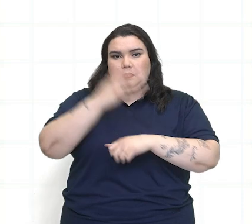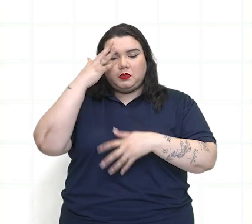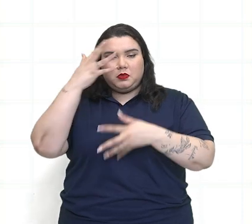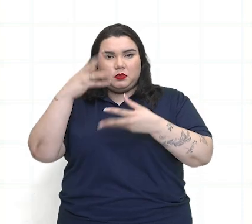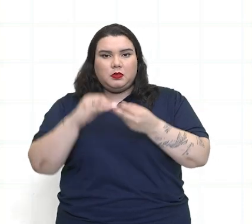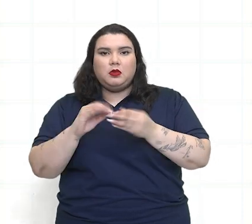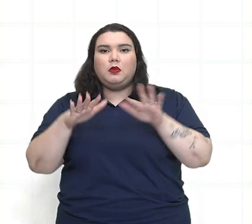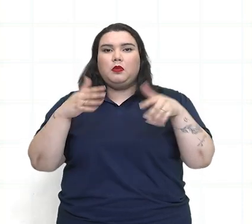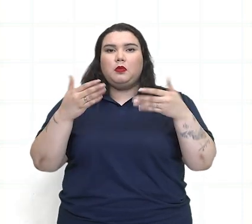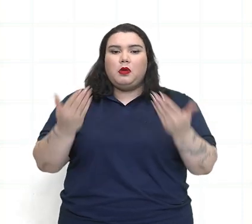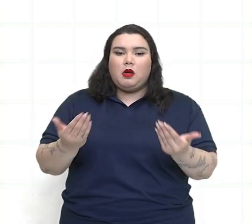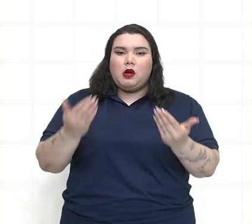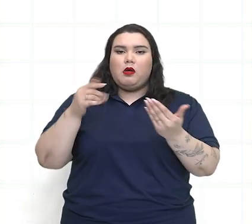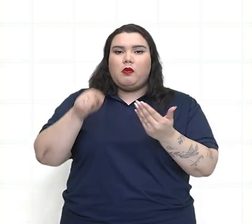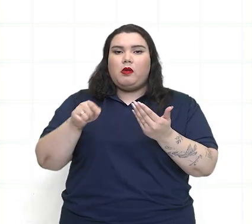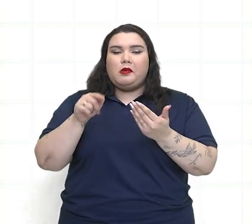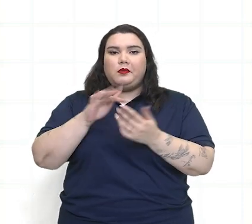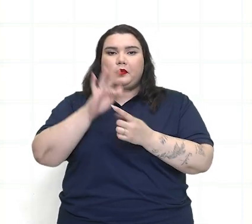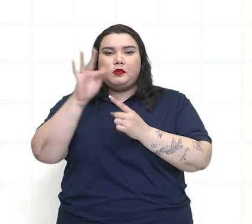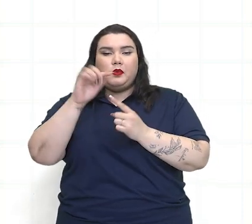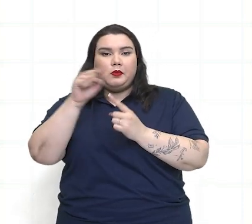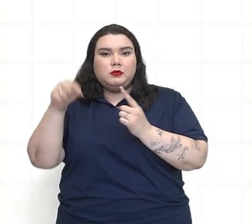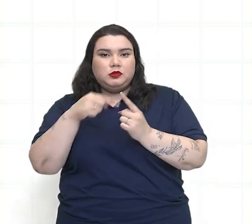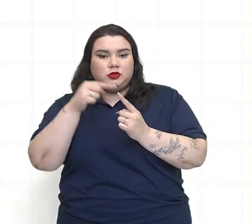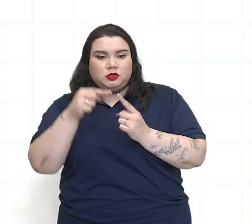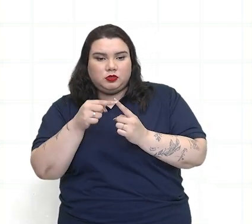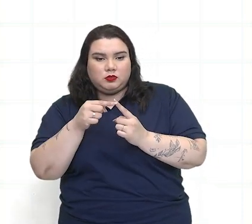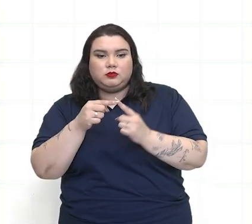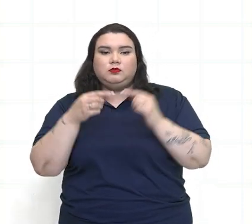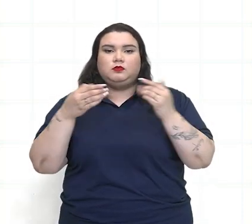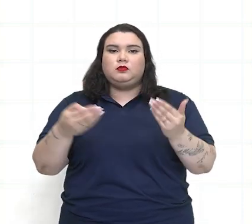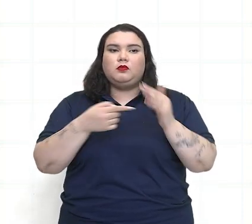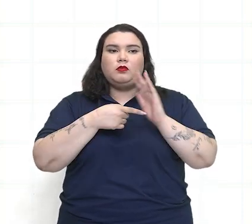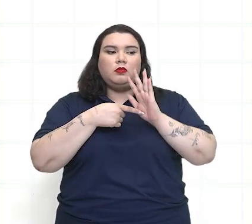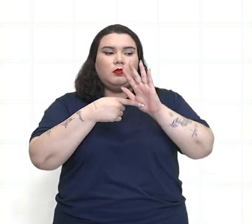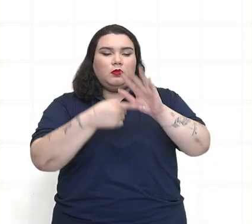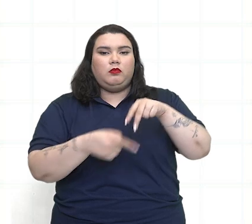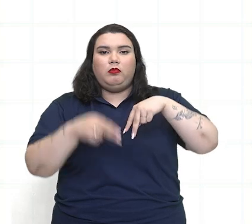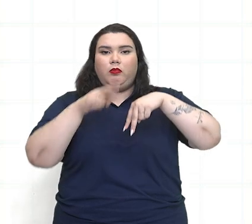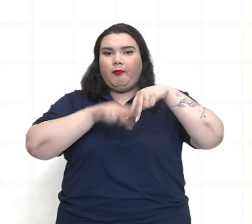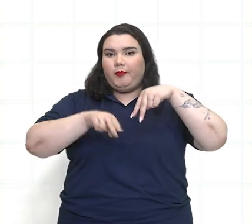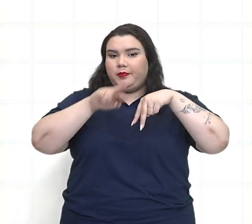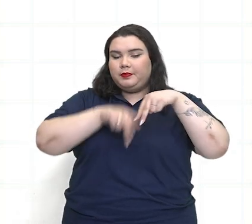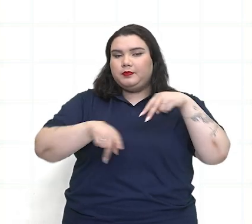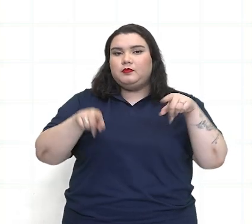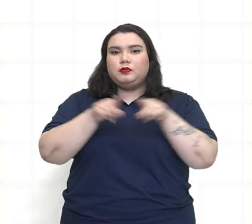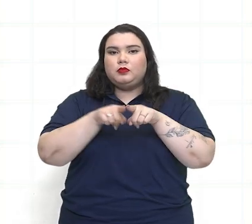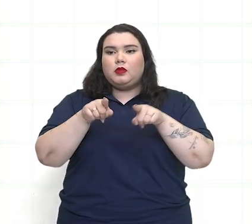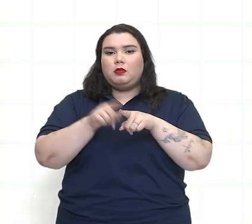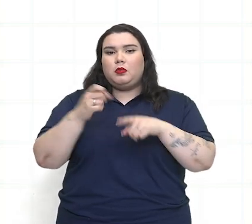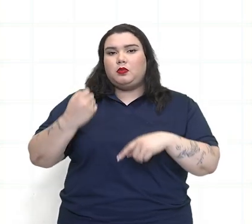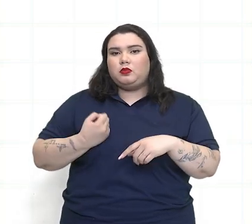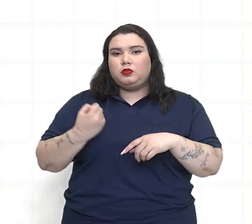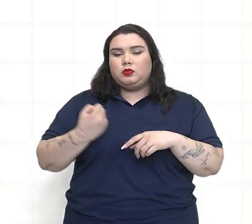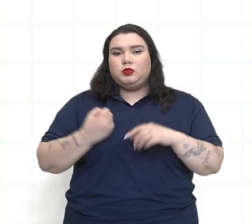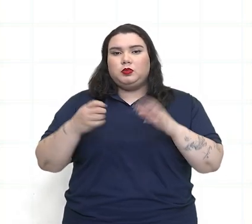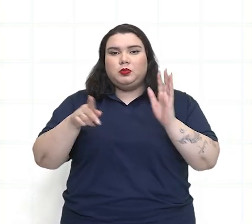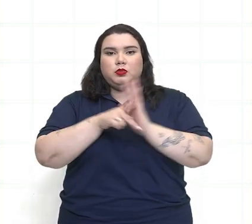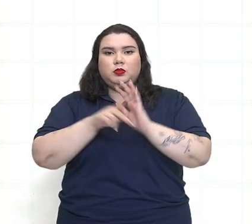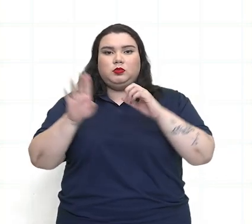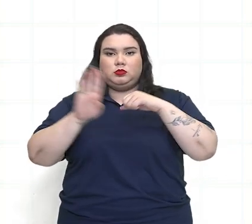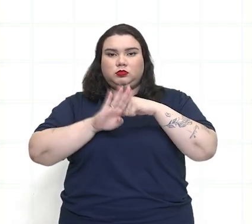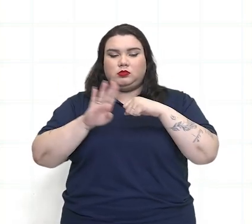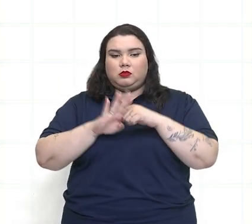a função, qual a função do artigo? Vai indicar o gênero e o número do substantivo. E nós